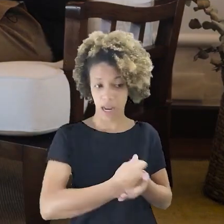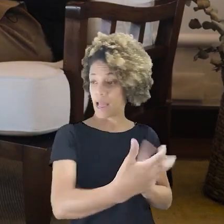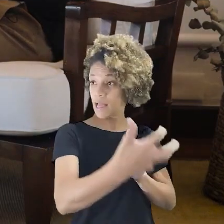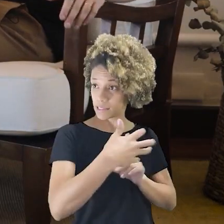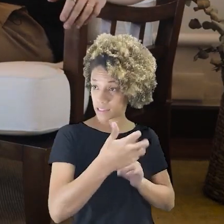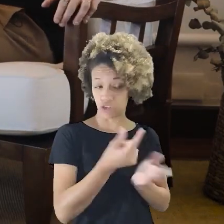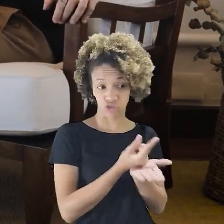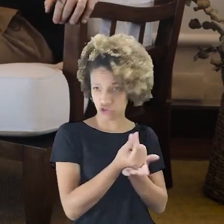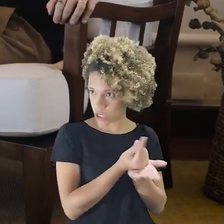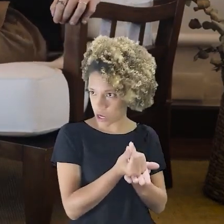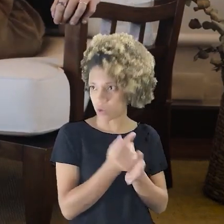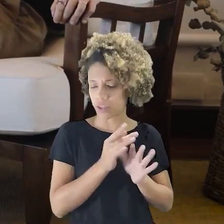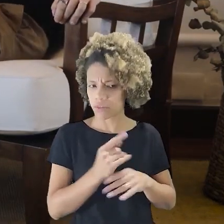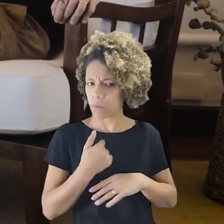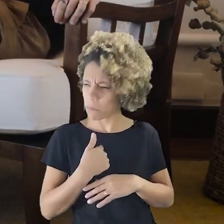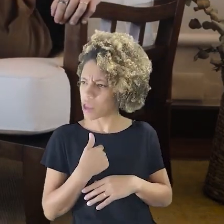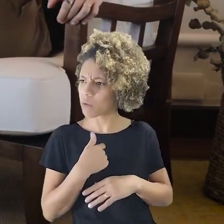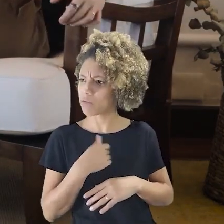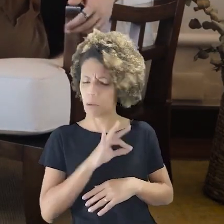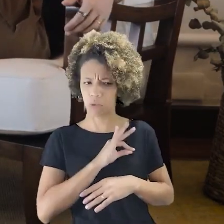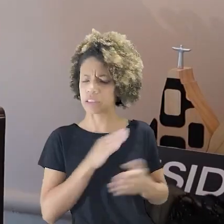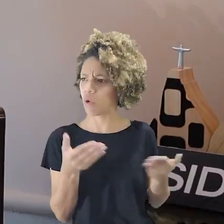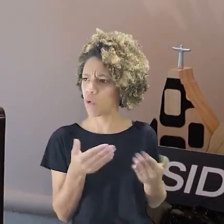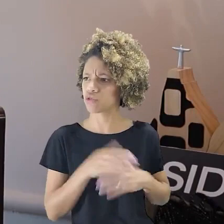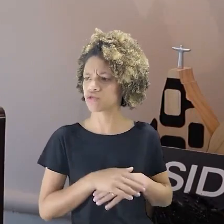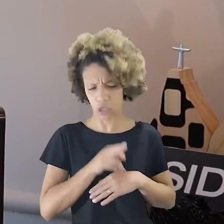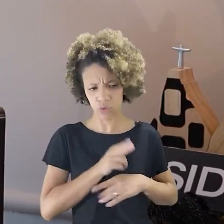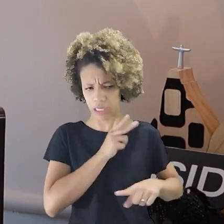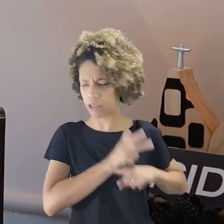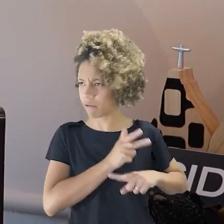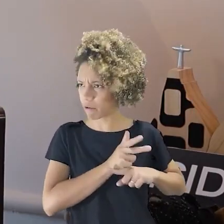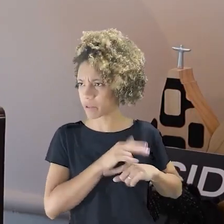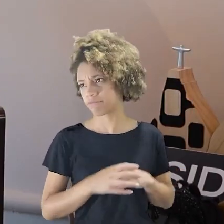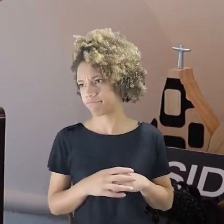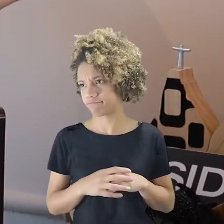assédio, oferta de dinheiro. Sim. Então, eu, se fosse policial, hoje, eu usaria a câmera.